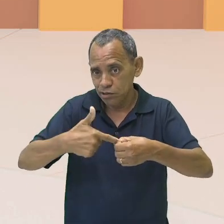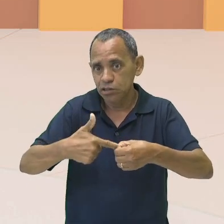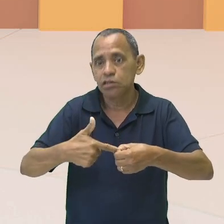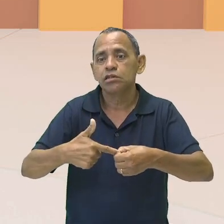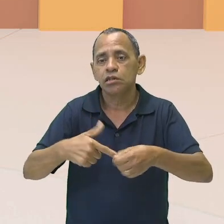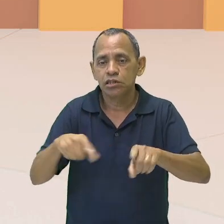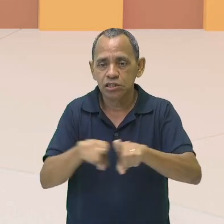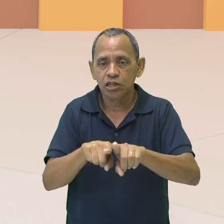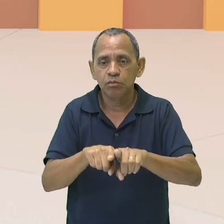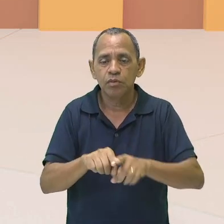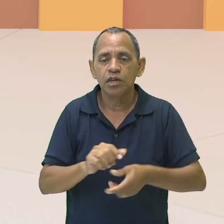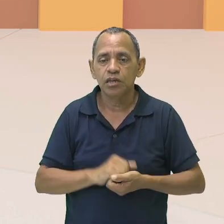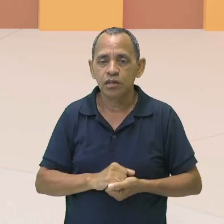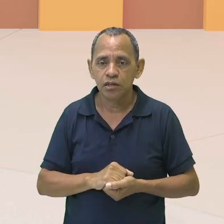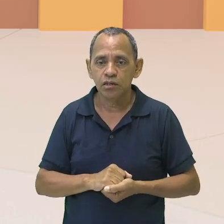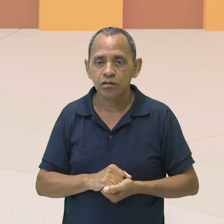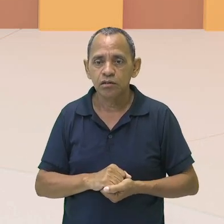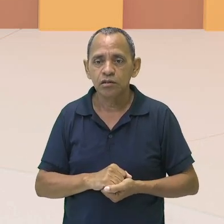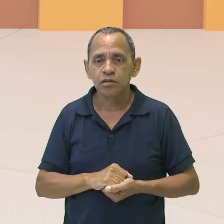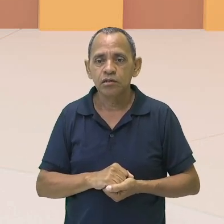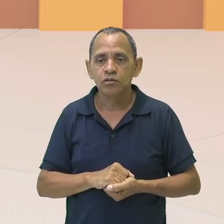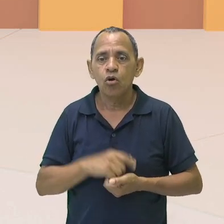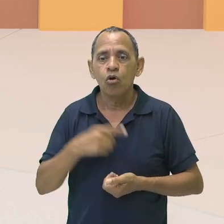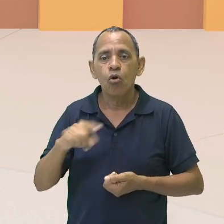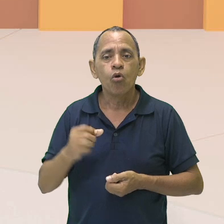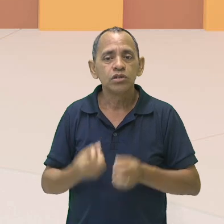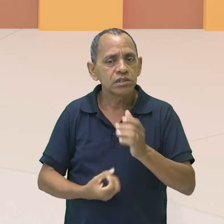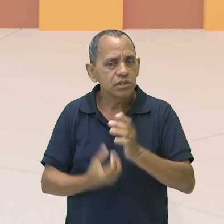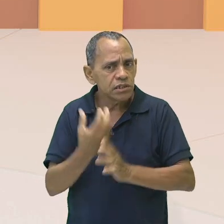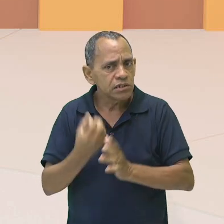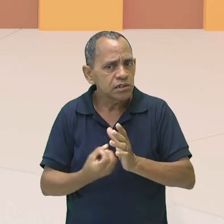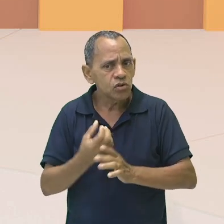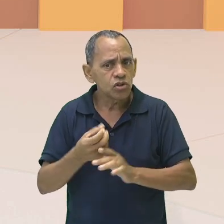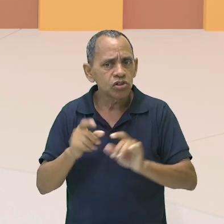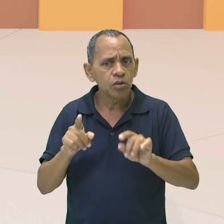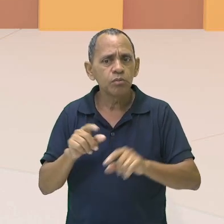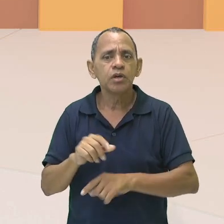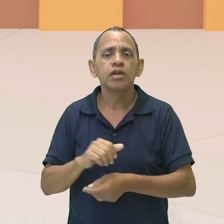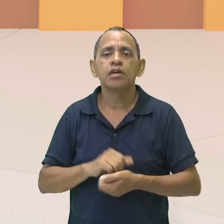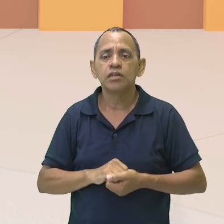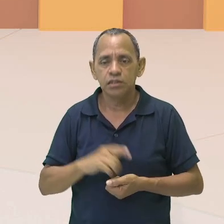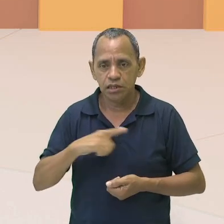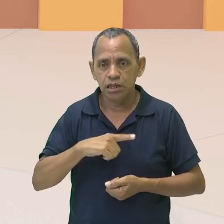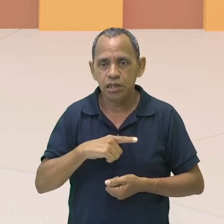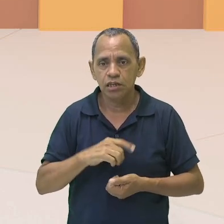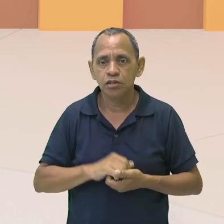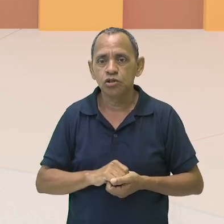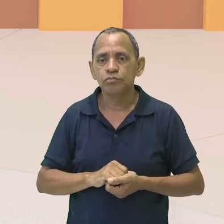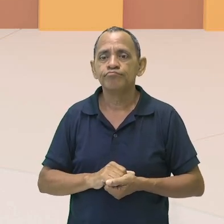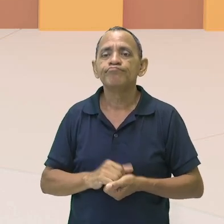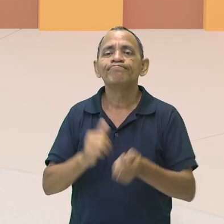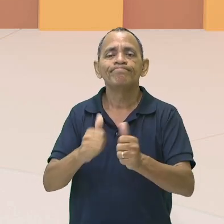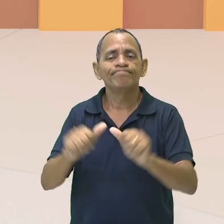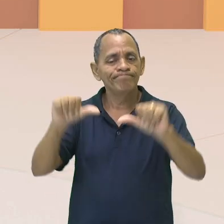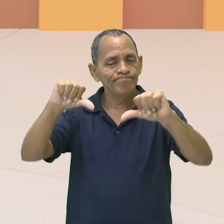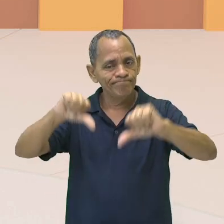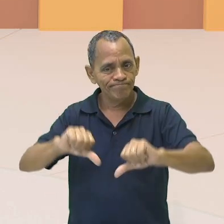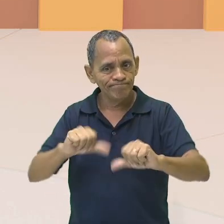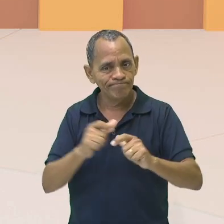para a criação de animais também, como o gado, isso também tem um prejuízo muito grande, né, para a